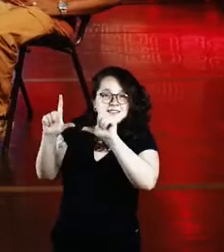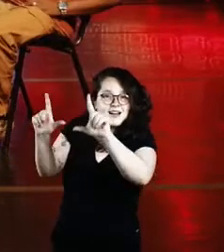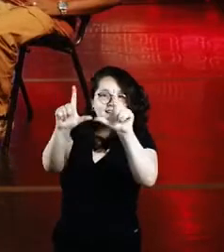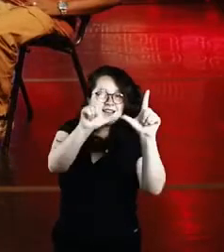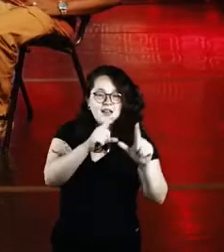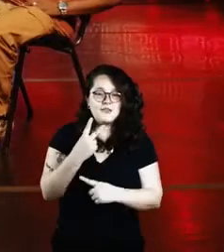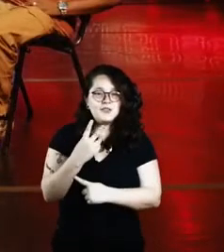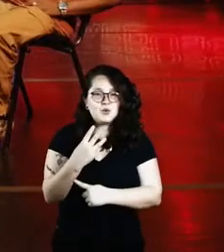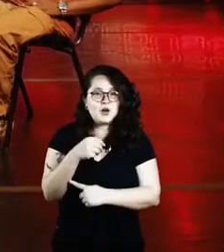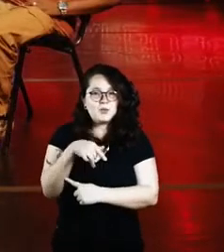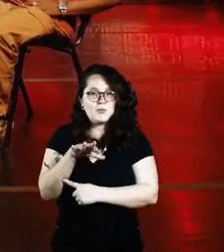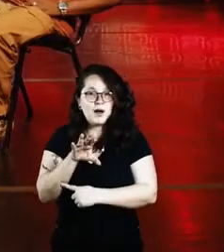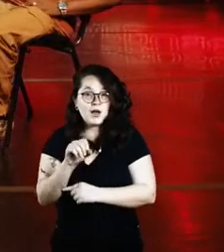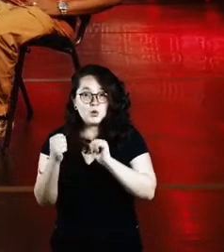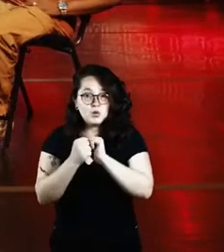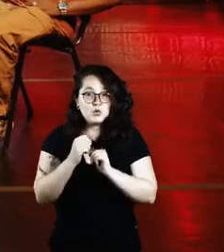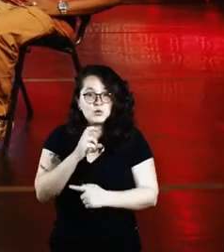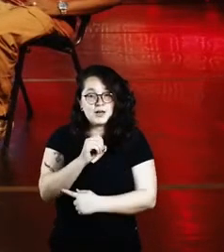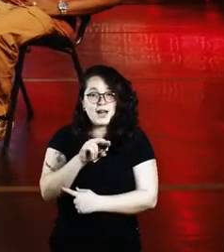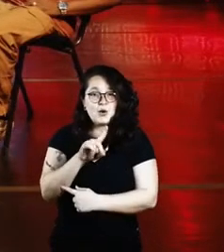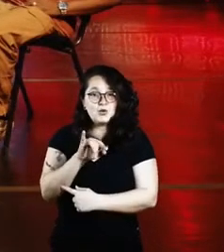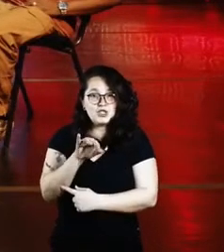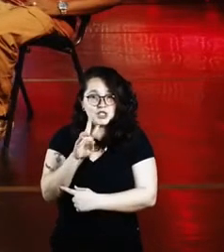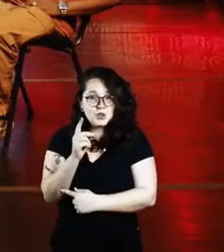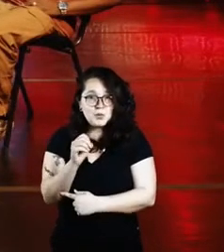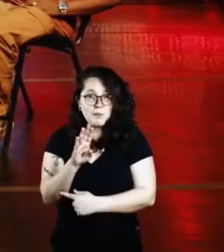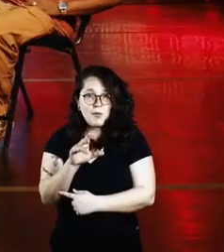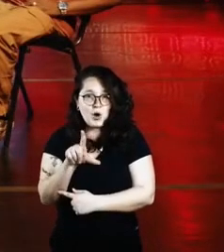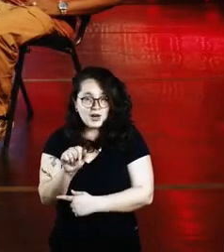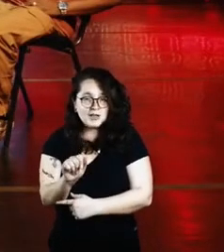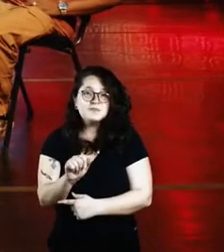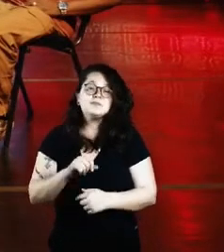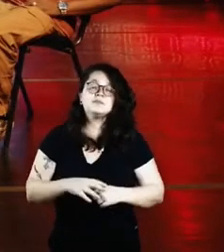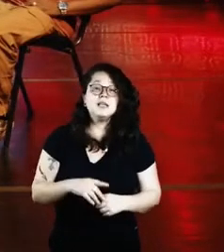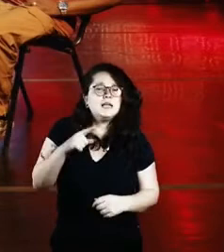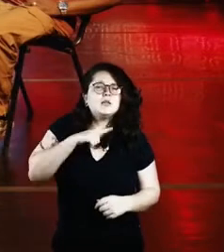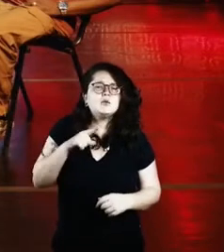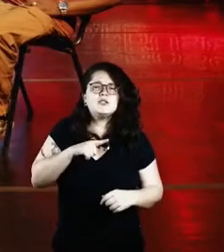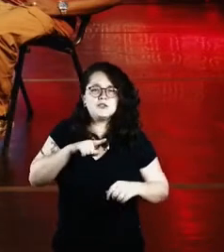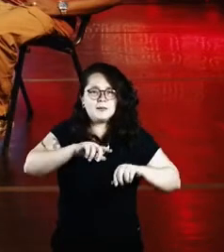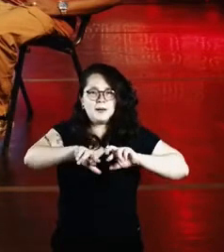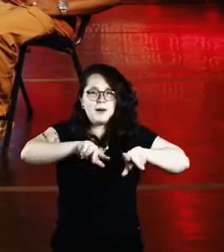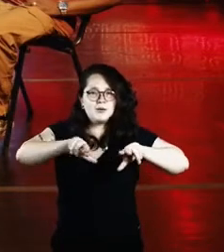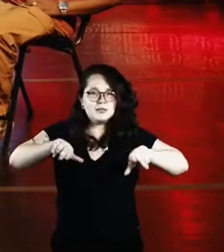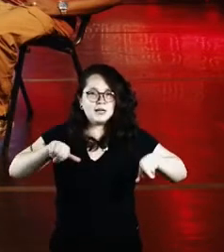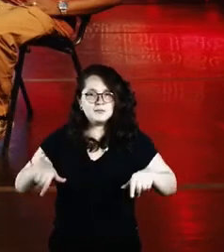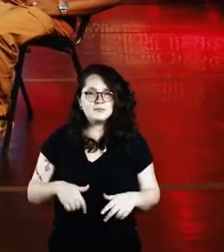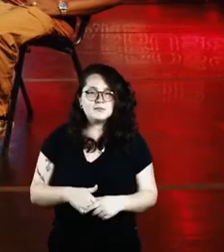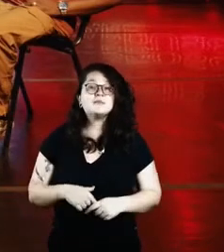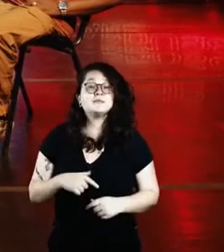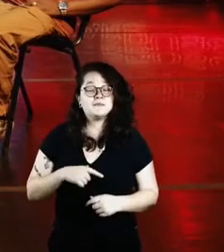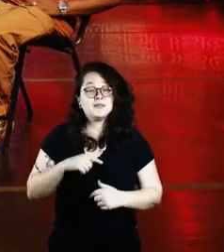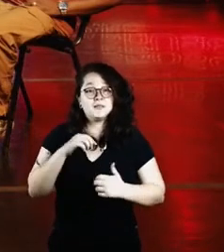com o Claudinho Bola, entendeu? Então tinha toda essa diferença. Ô